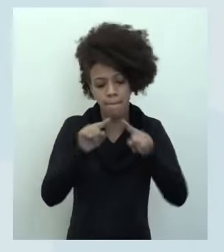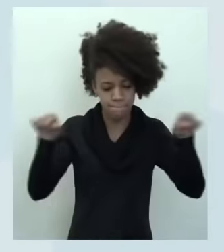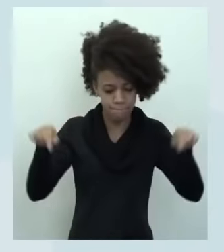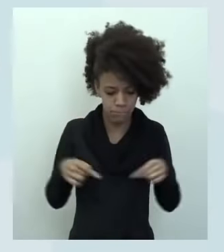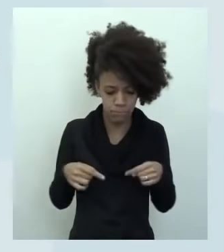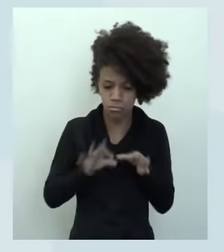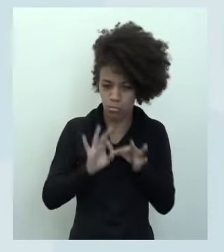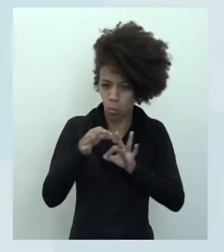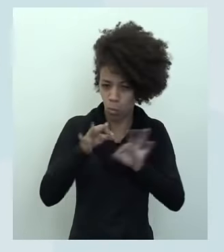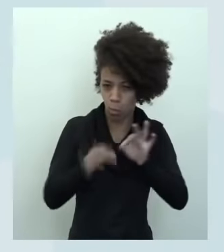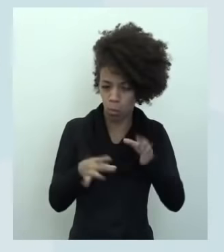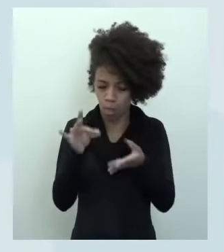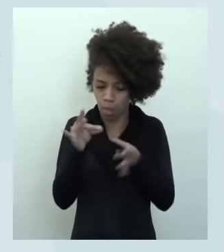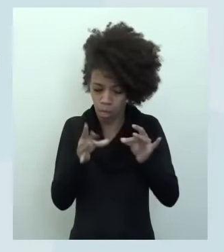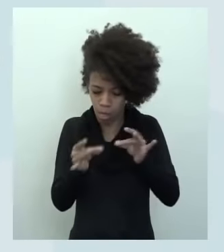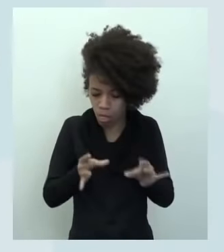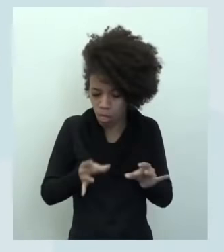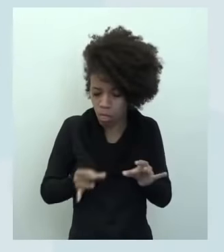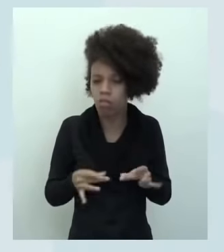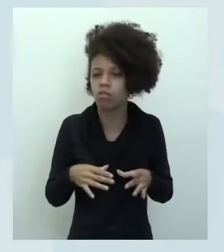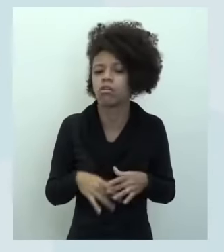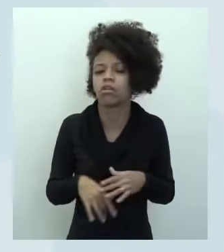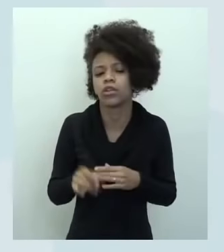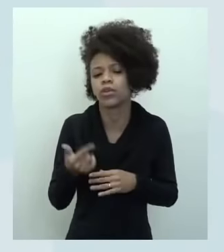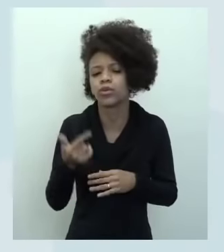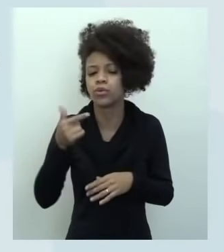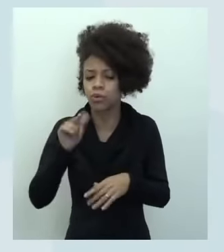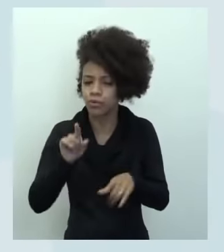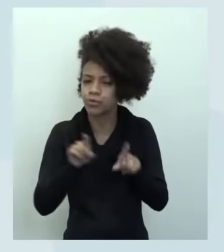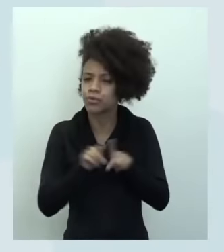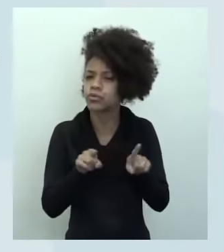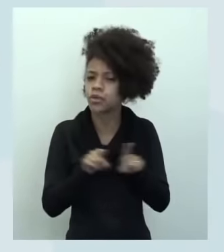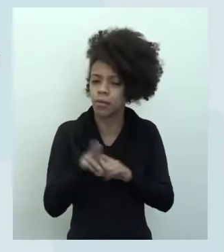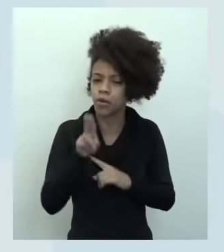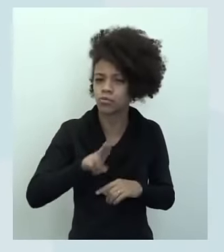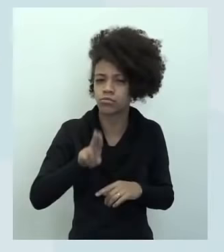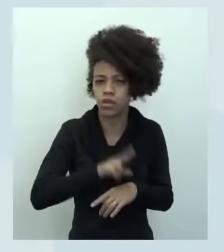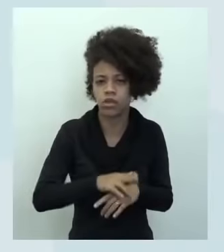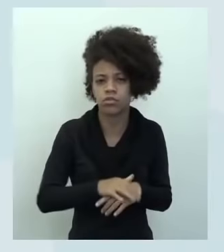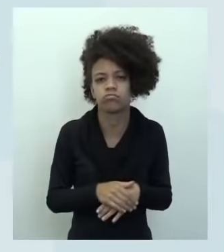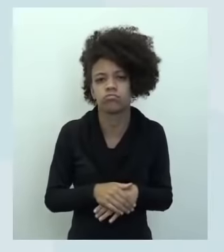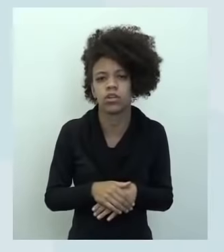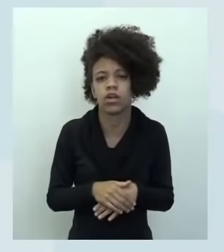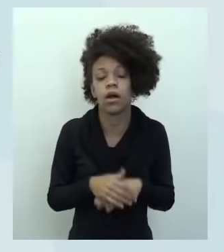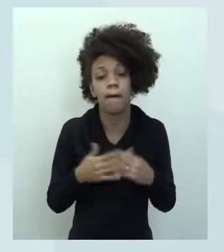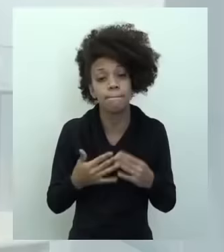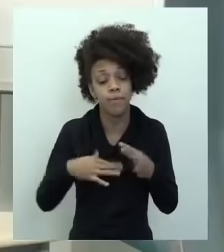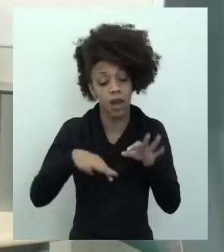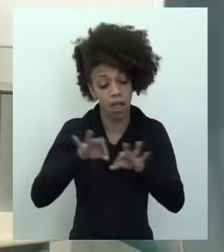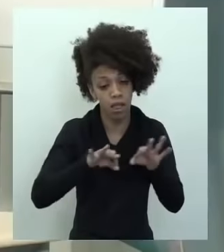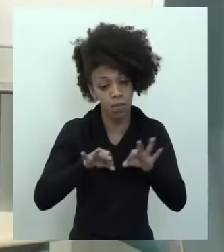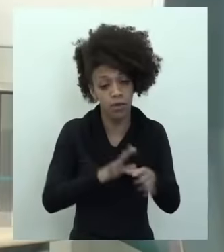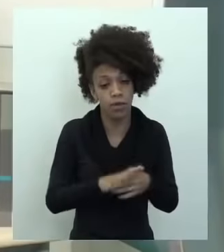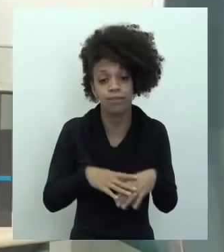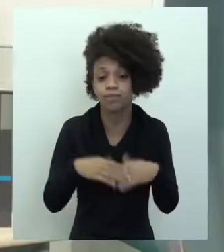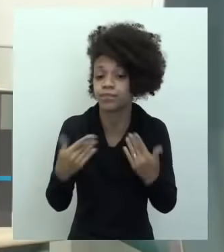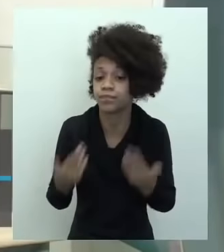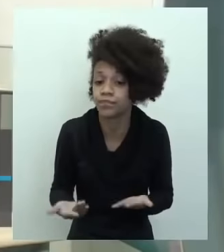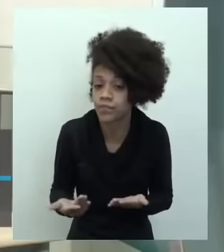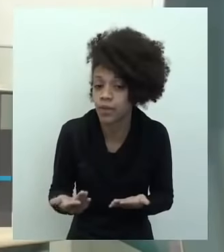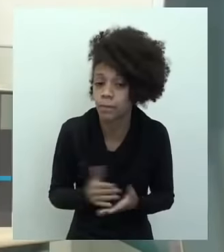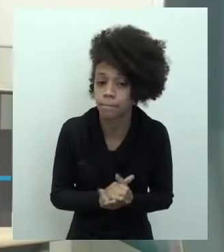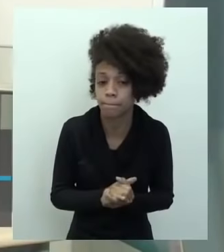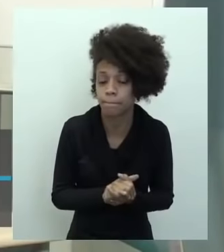bonita, cola, fita adesiva e outros itens aí que podem ser utilizados para elaboração. Então vamos lá para a